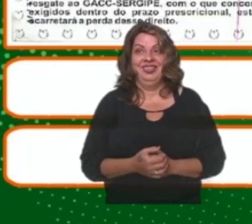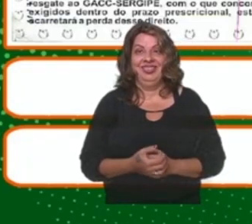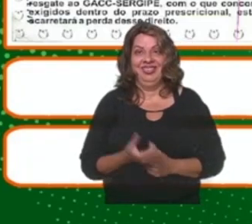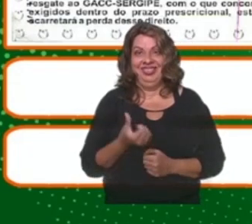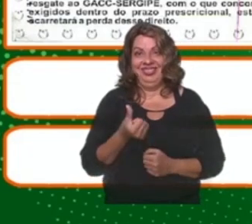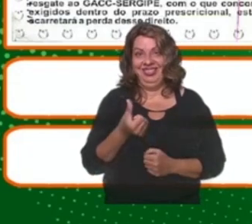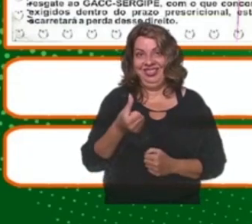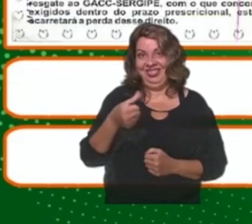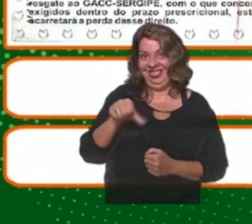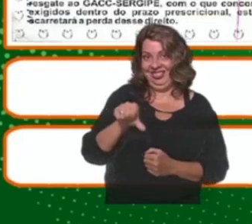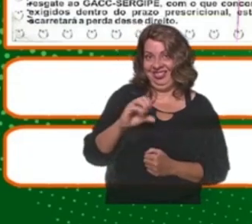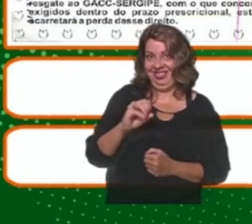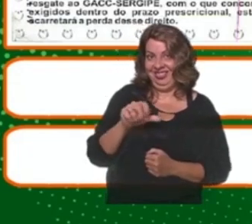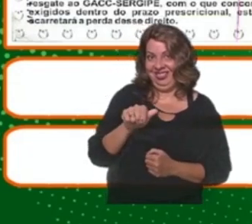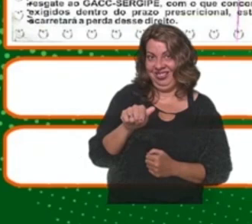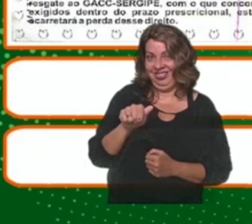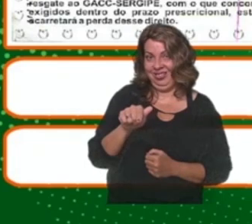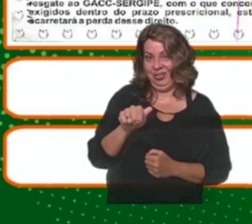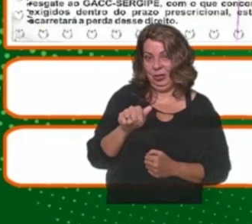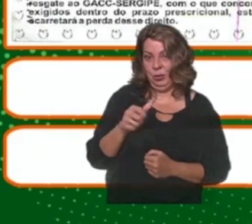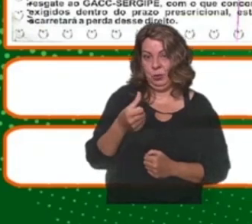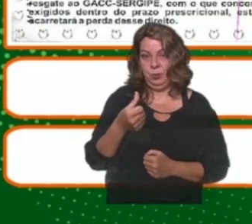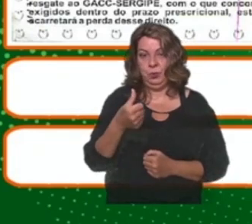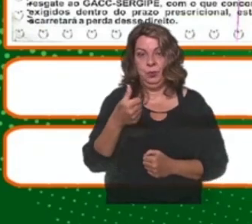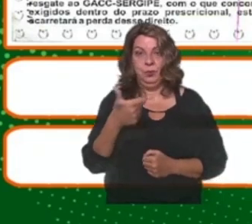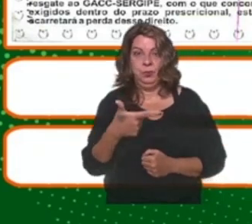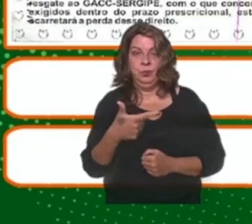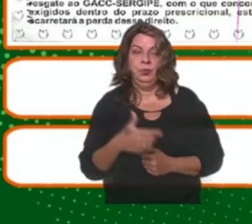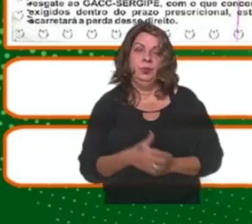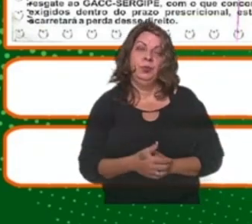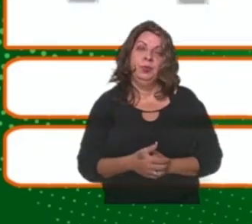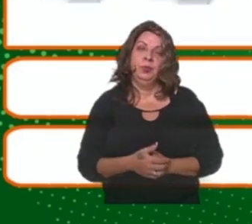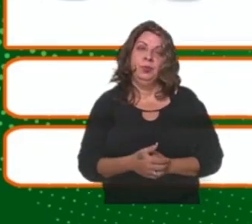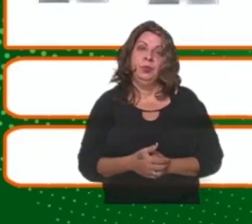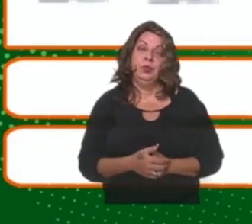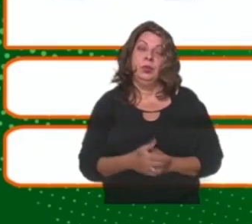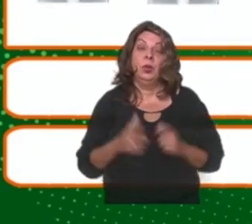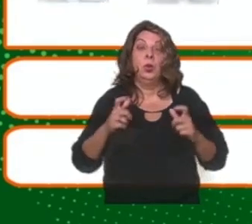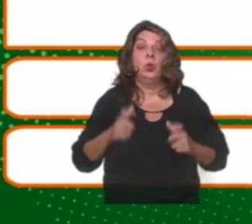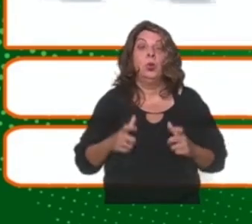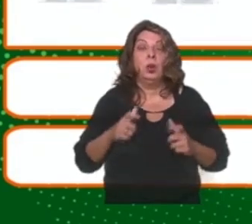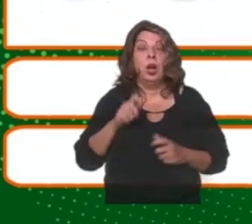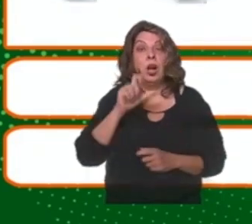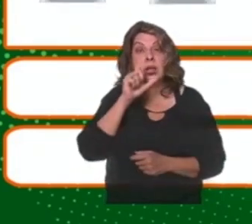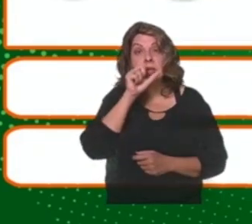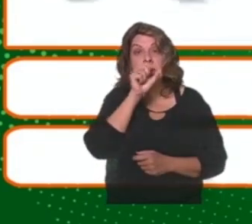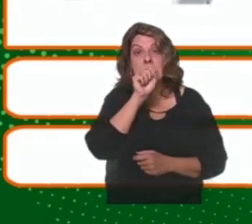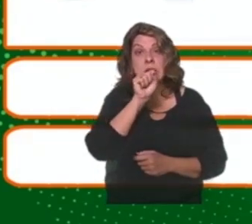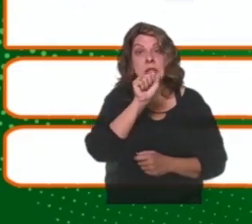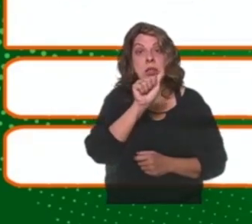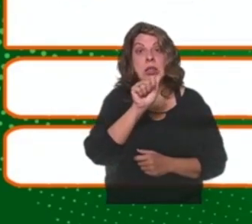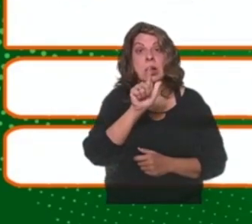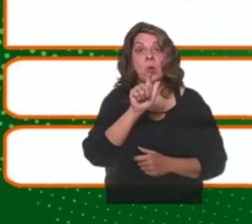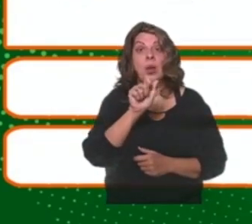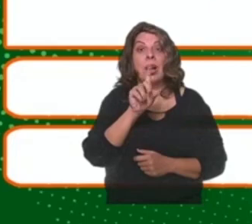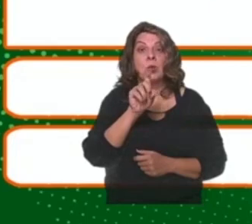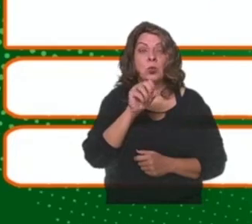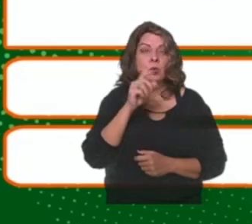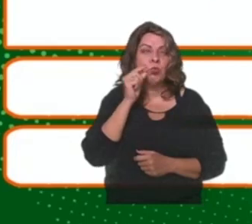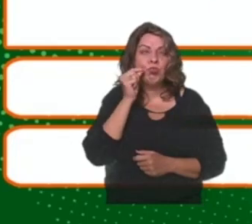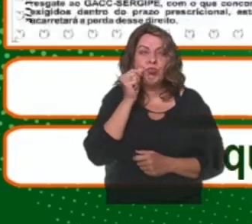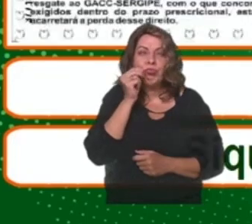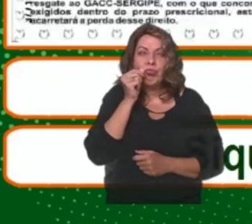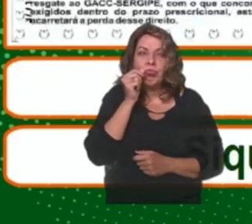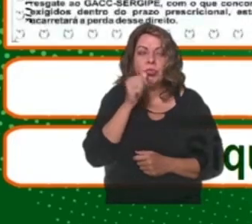título, 690762. Alô, José Piedade Salgado. É, adquiriu aí Regional